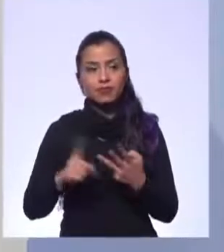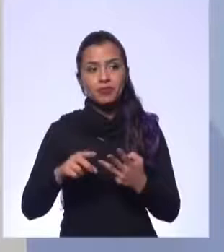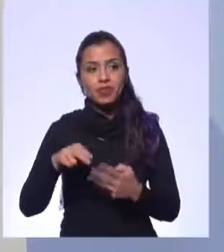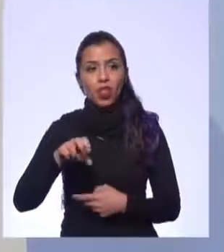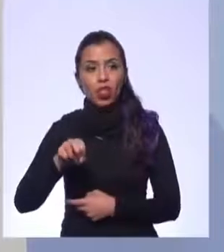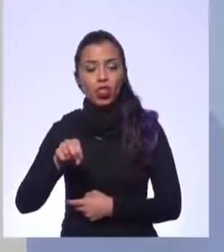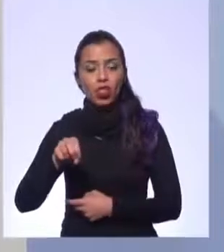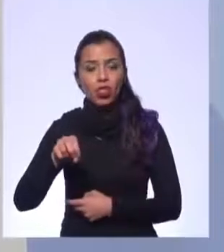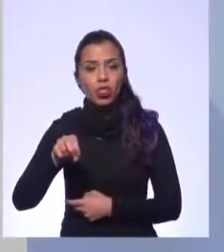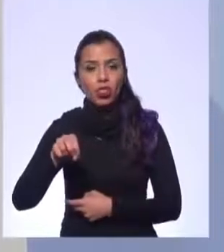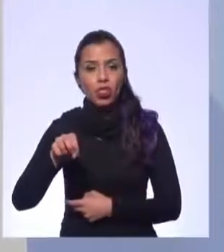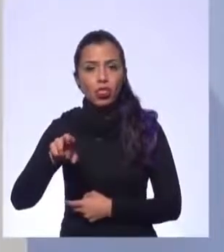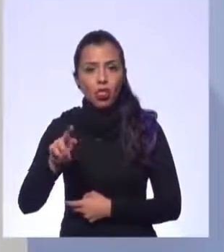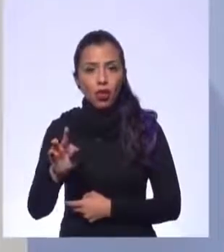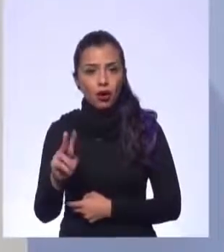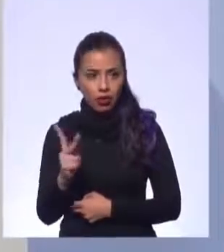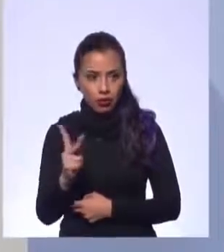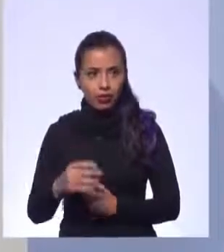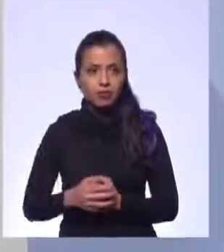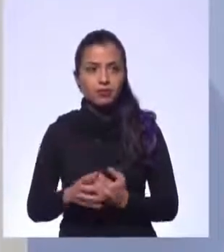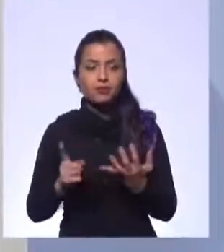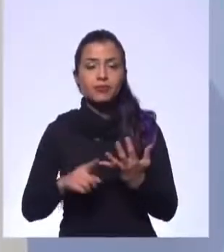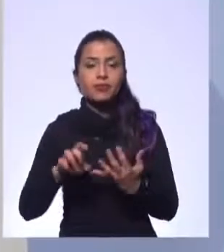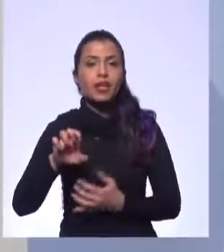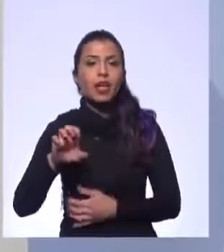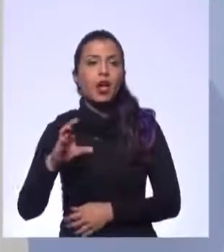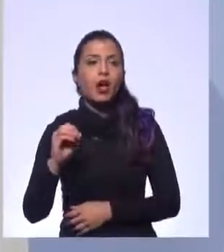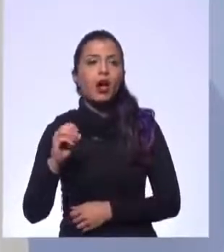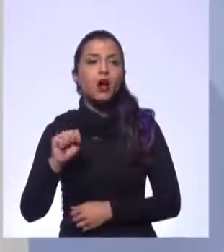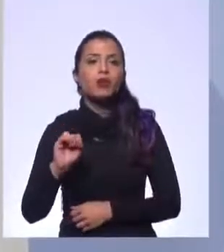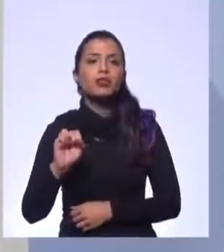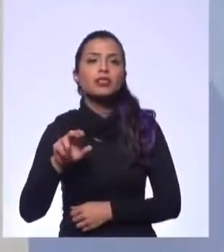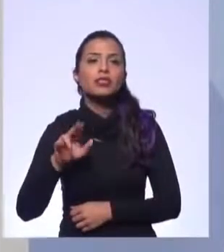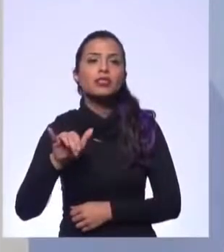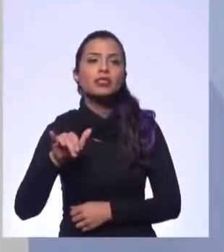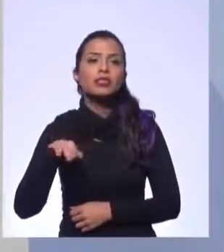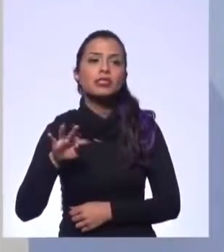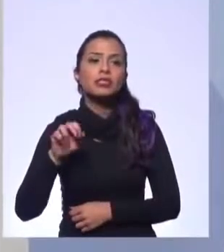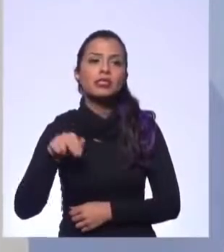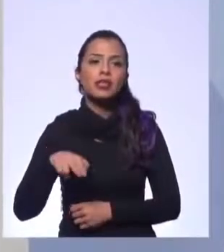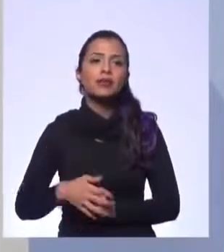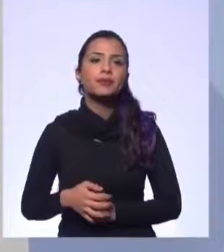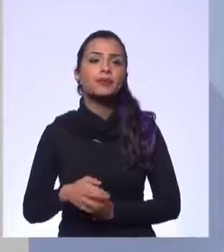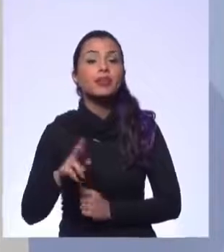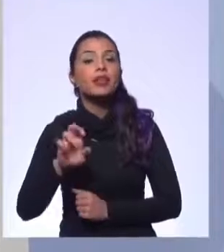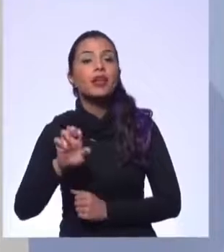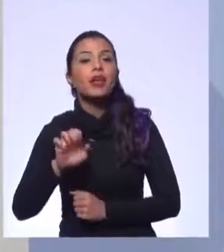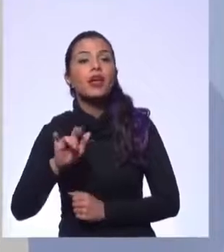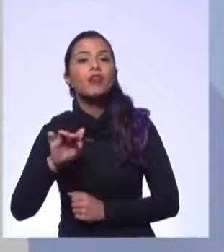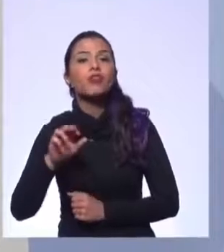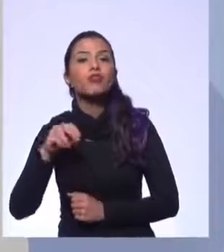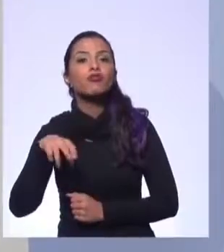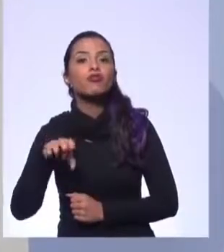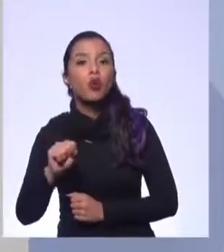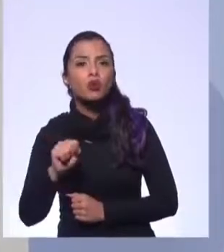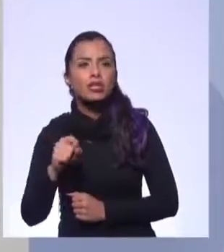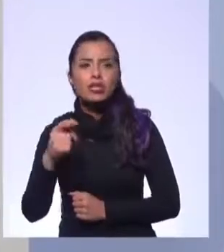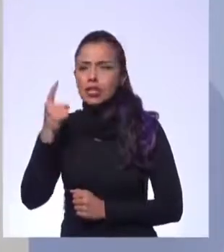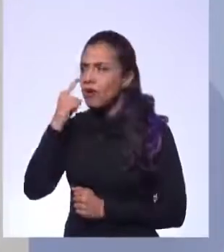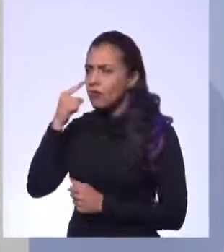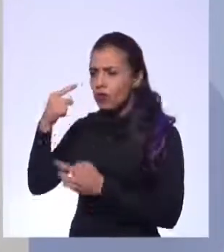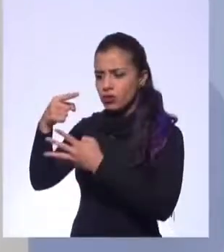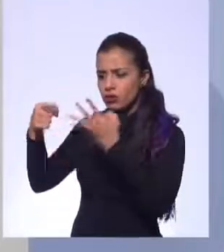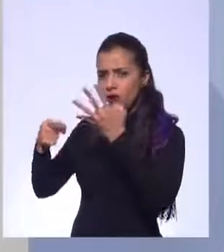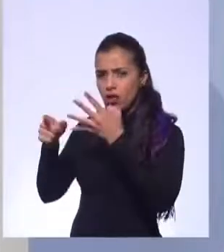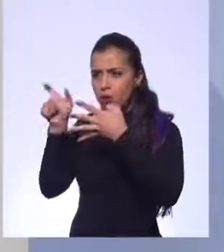Ecosystem, ó, igualzinho. Regions. Também, parecido com o português. Isso aqui, gente, são os cognatos. O que